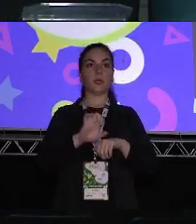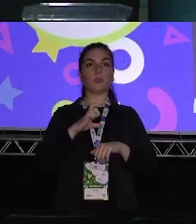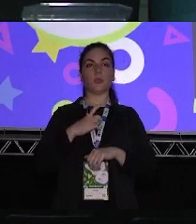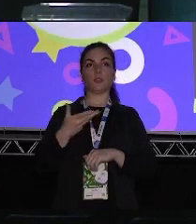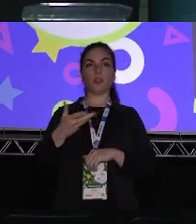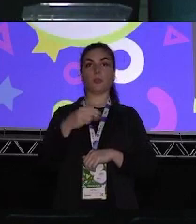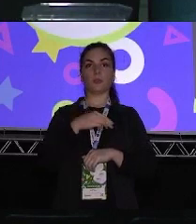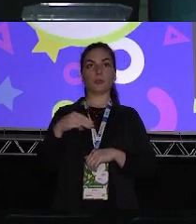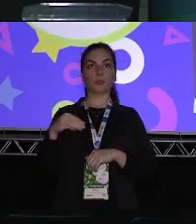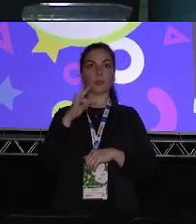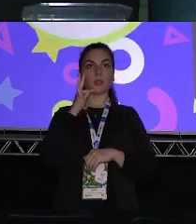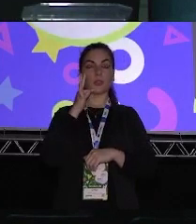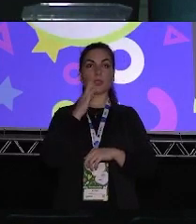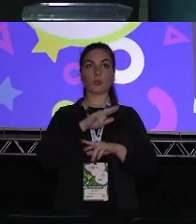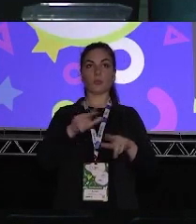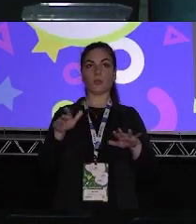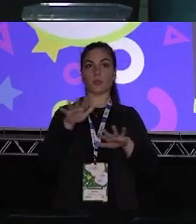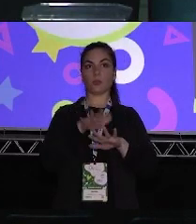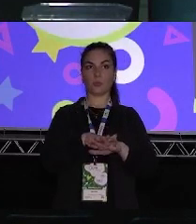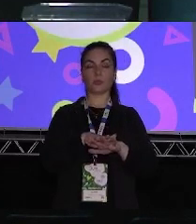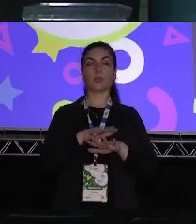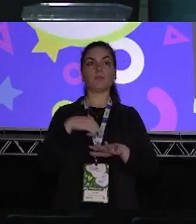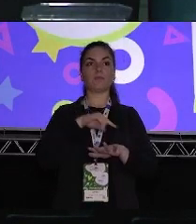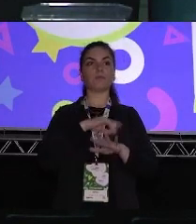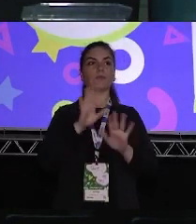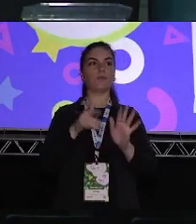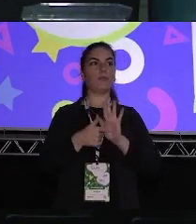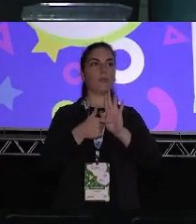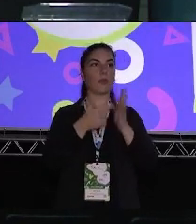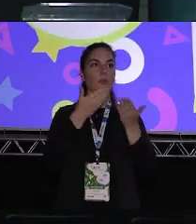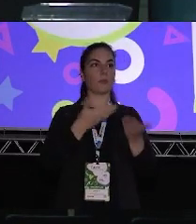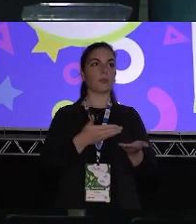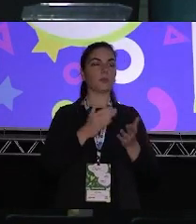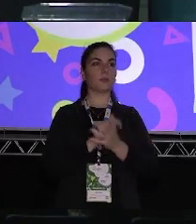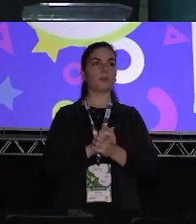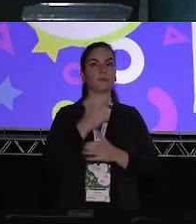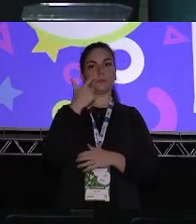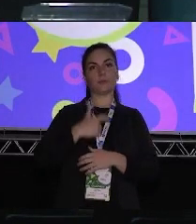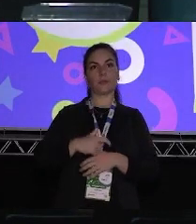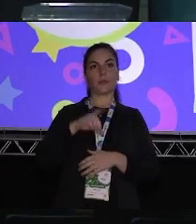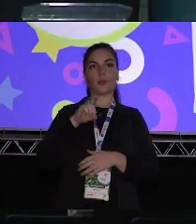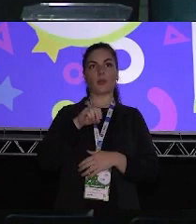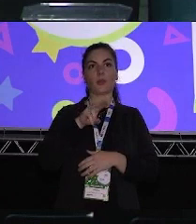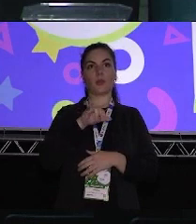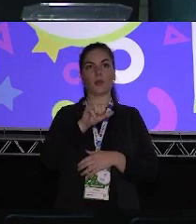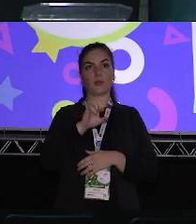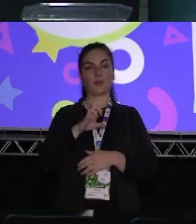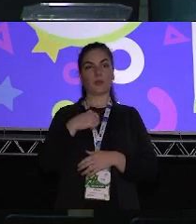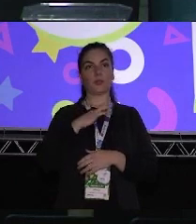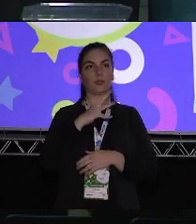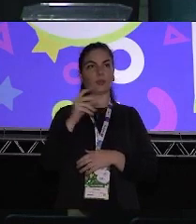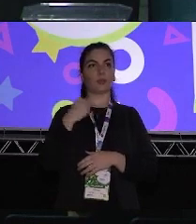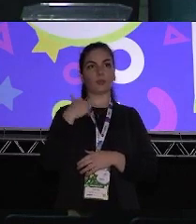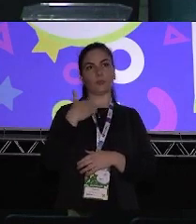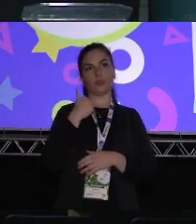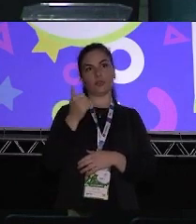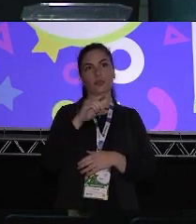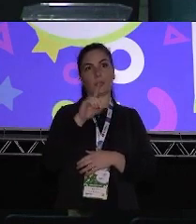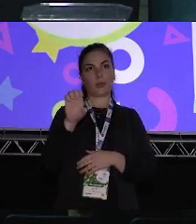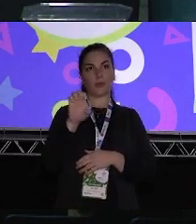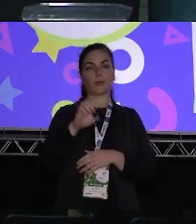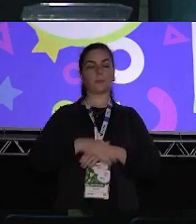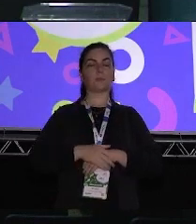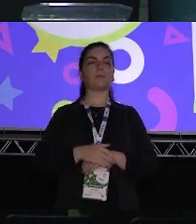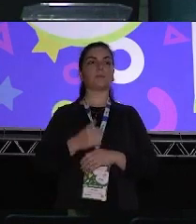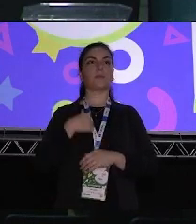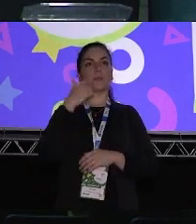mentoria técnica com diversidade e inclusão. A gente já vai se apresentar. Eu sou a Denise, mas todo mundo me chama de D. Eu